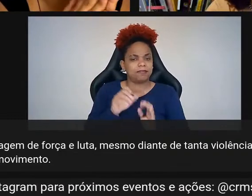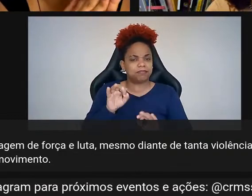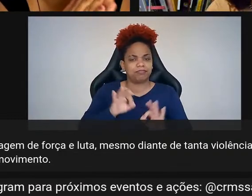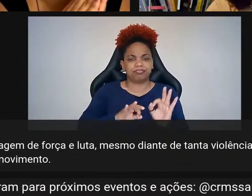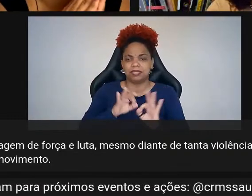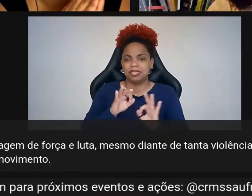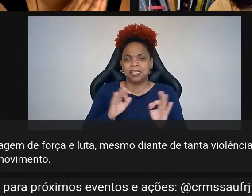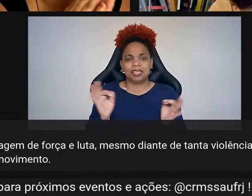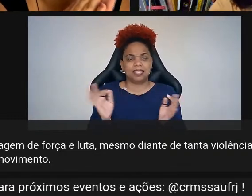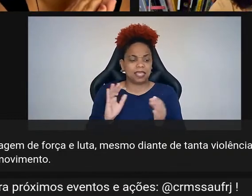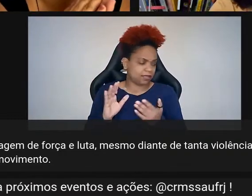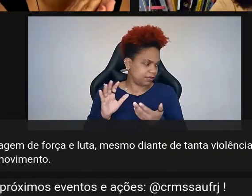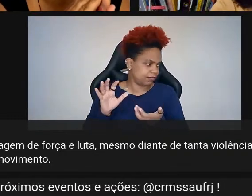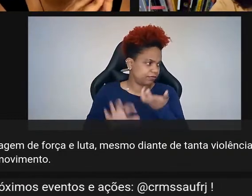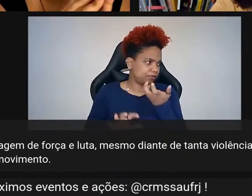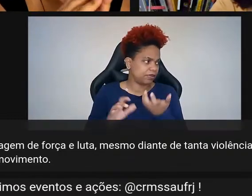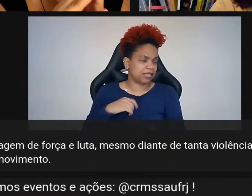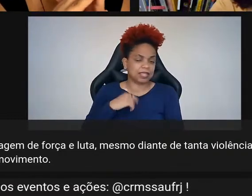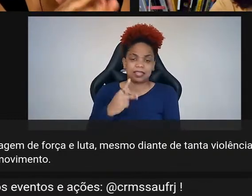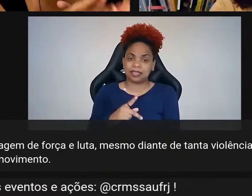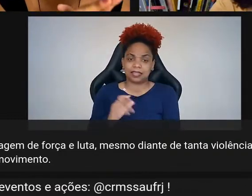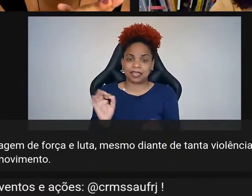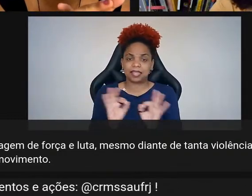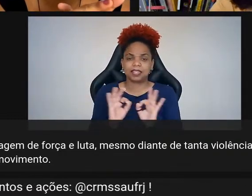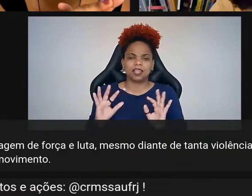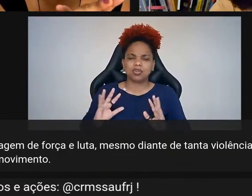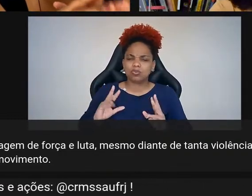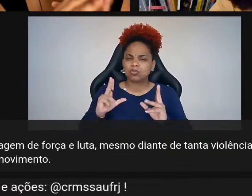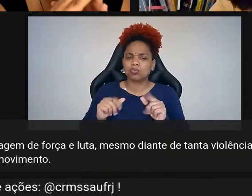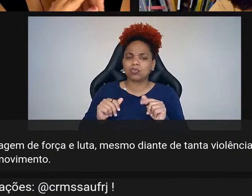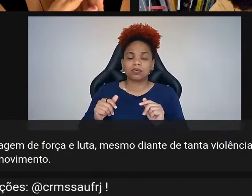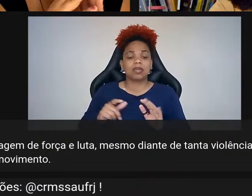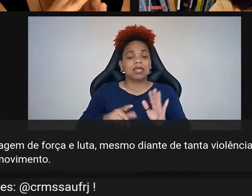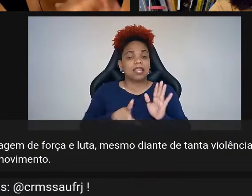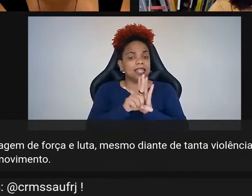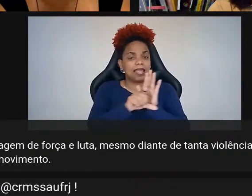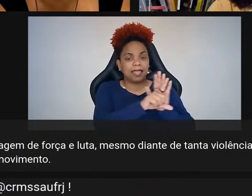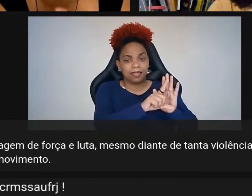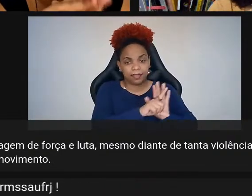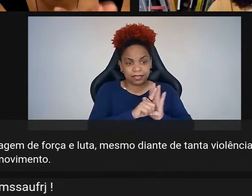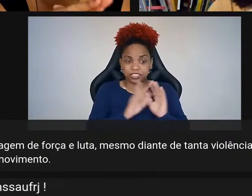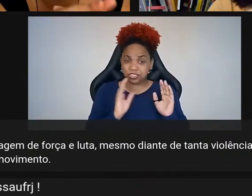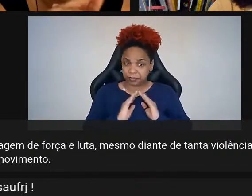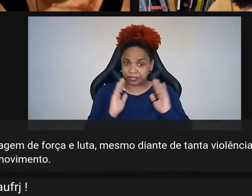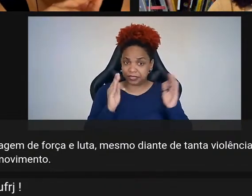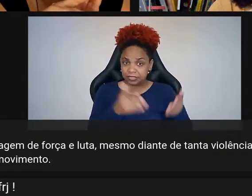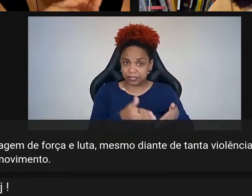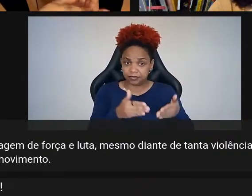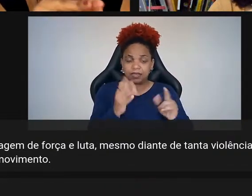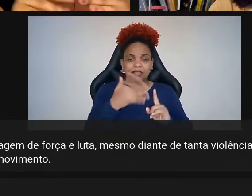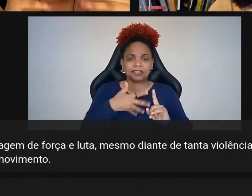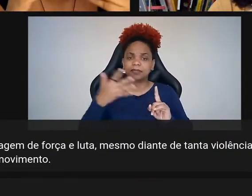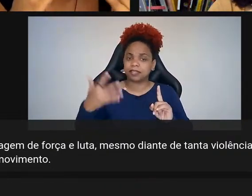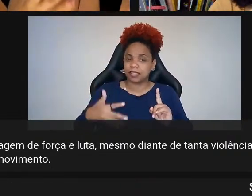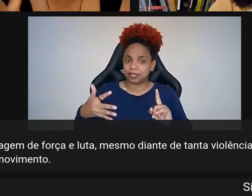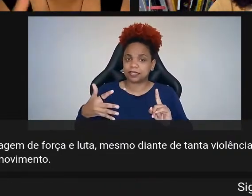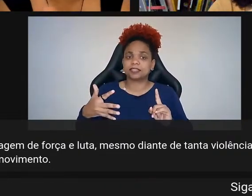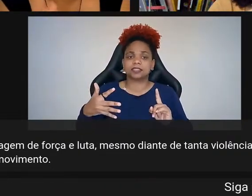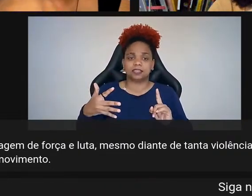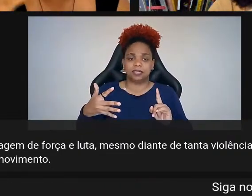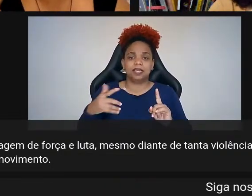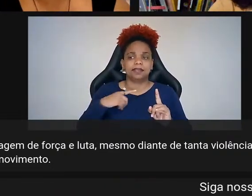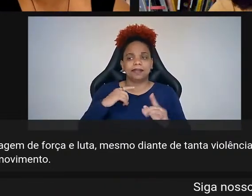no Legislativo, no Congresso Nacional. Todas as legislações específicas da população LGBTQIA+,